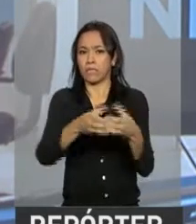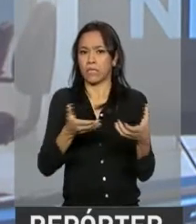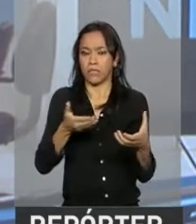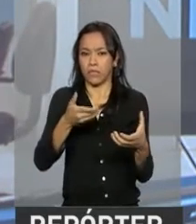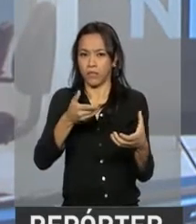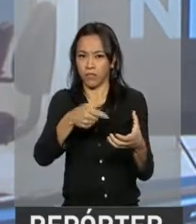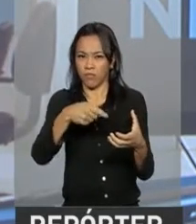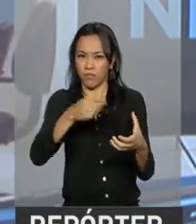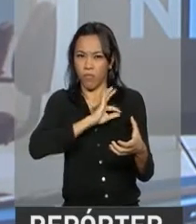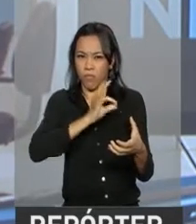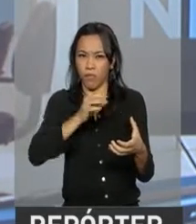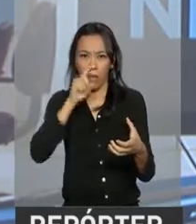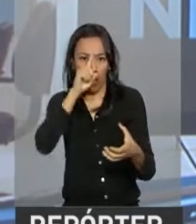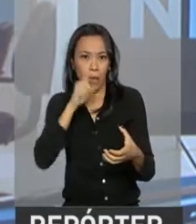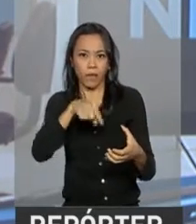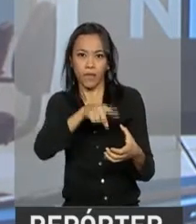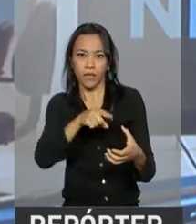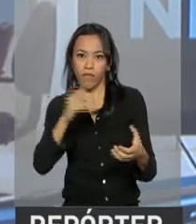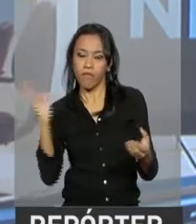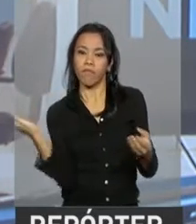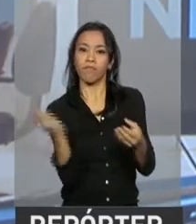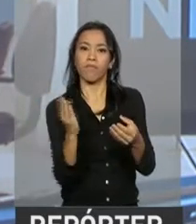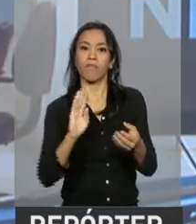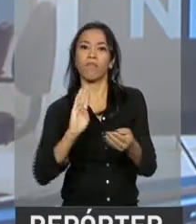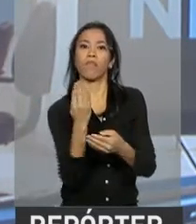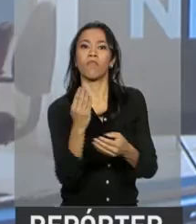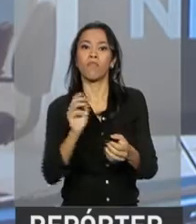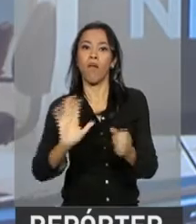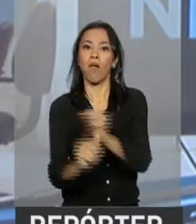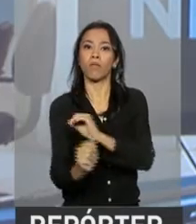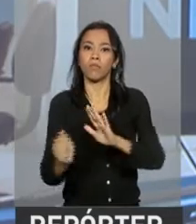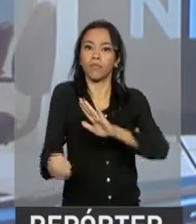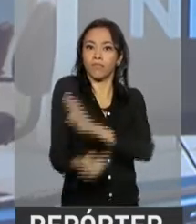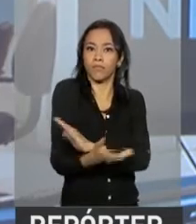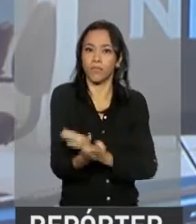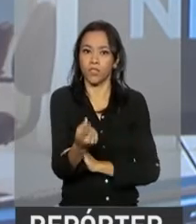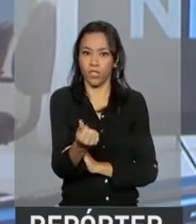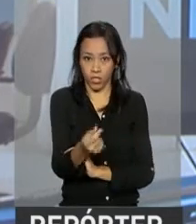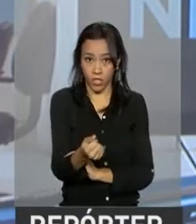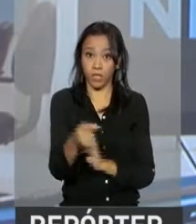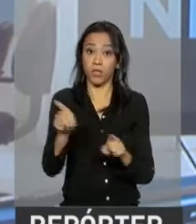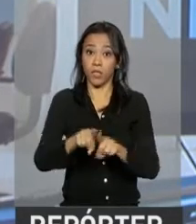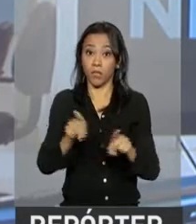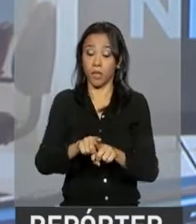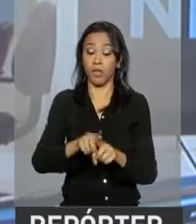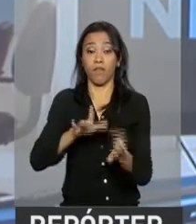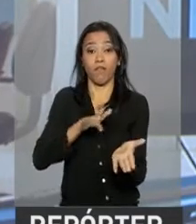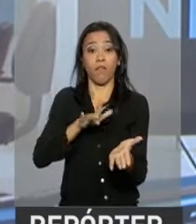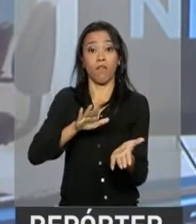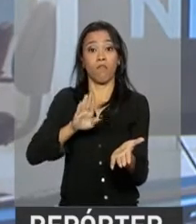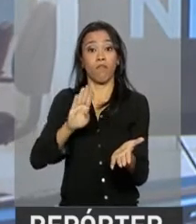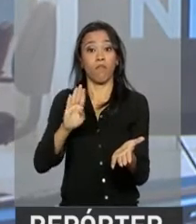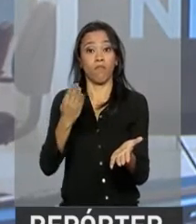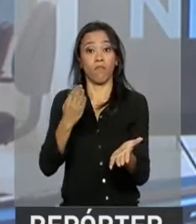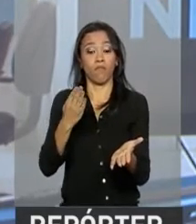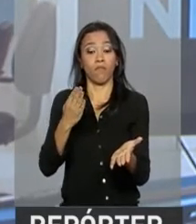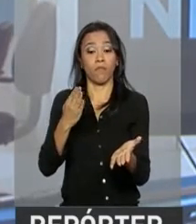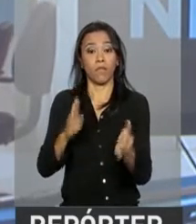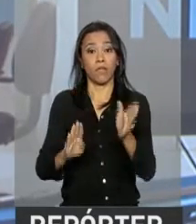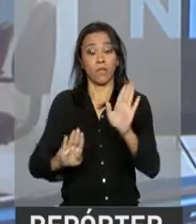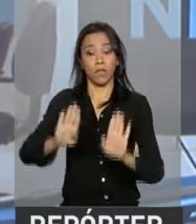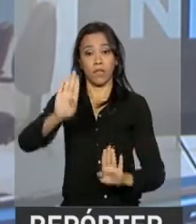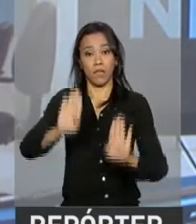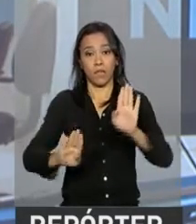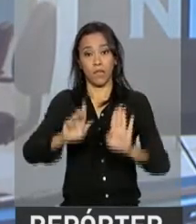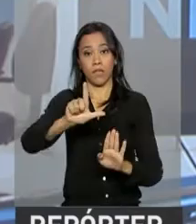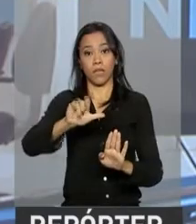fraudes em licitações e desvio de recursos públicos cedidos pelo ministério do esporte com ver a os